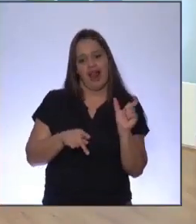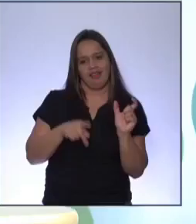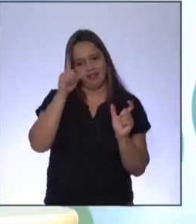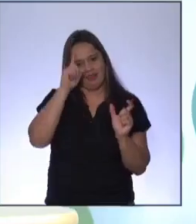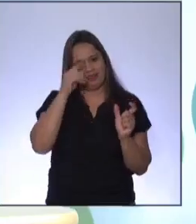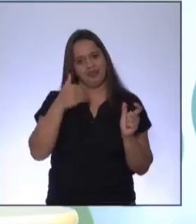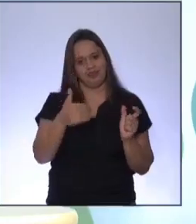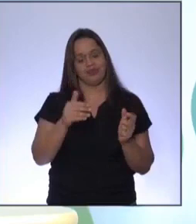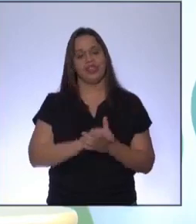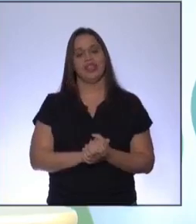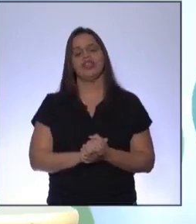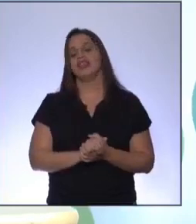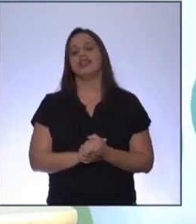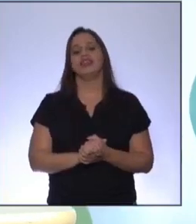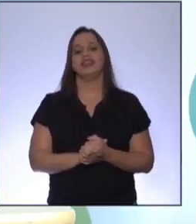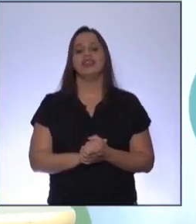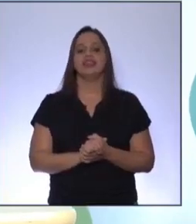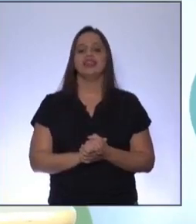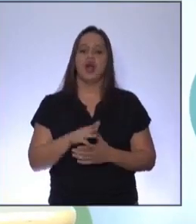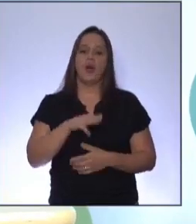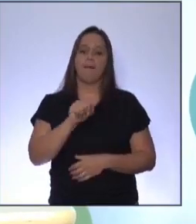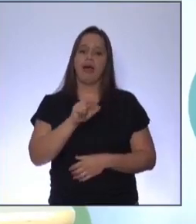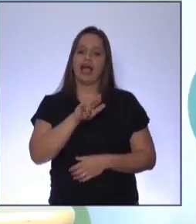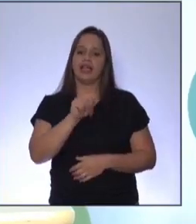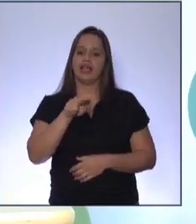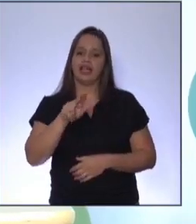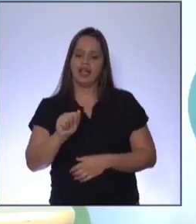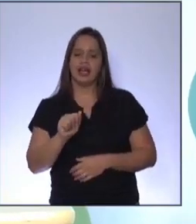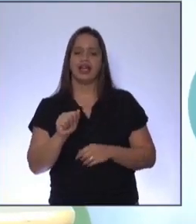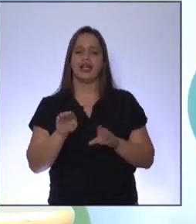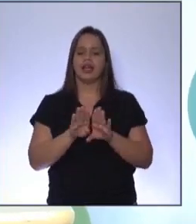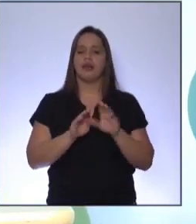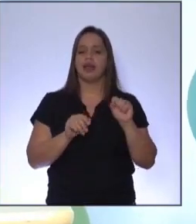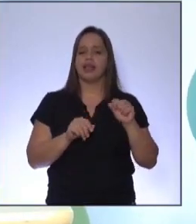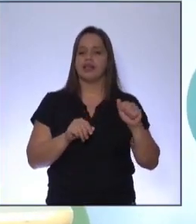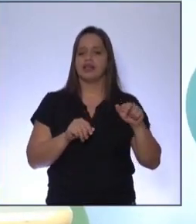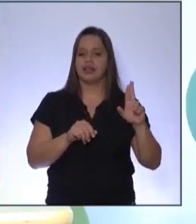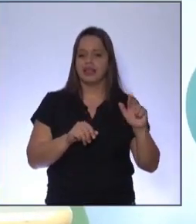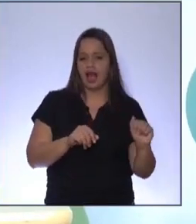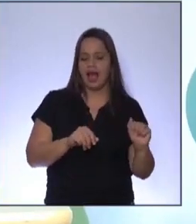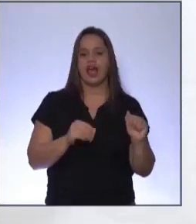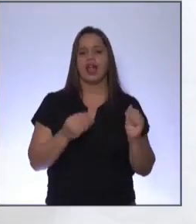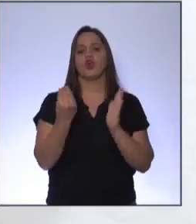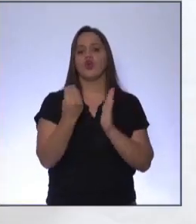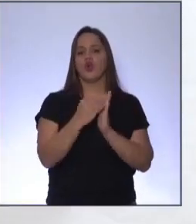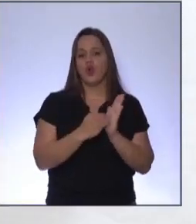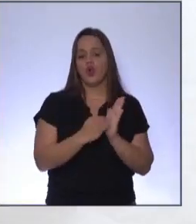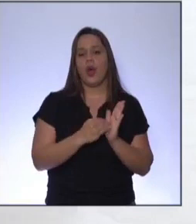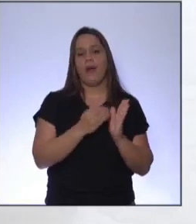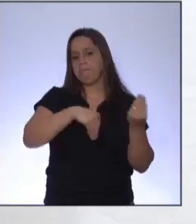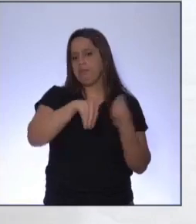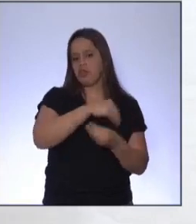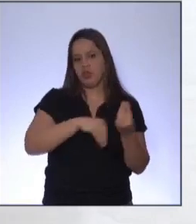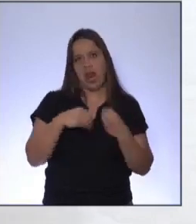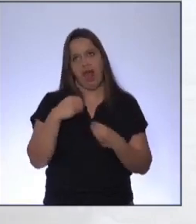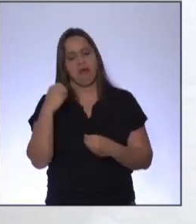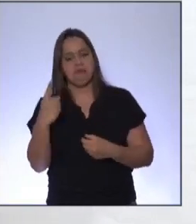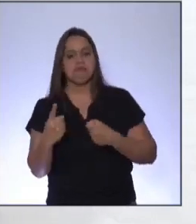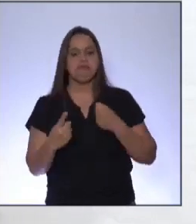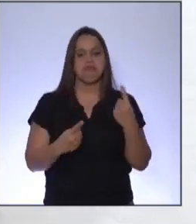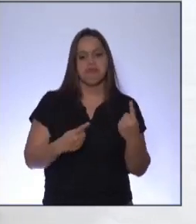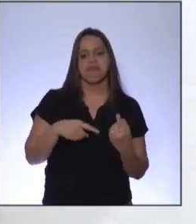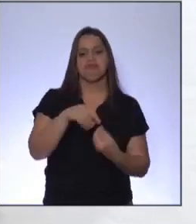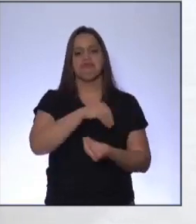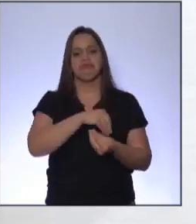lá. Então eles colocaram, a Mariana e a Sara também colocou, misturar alguma coisa. Misturar alguma